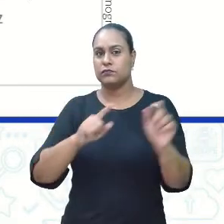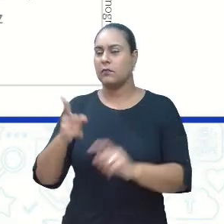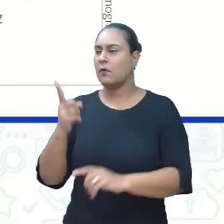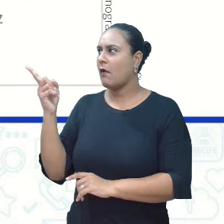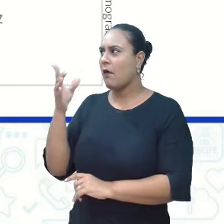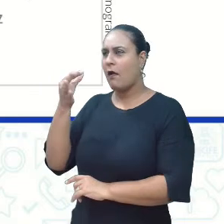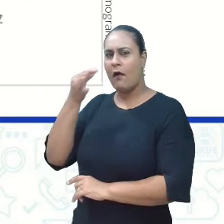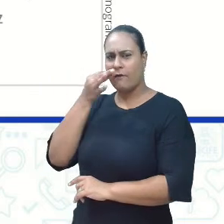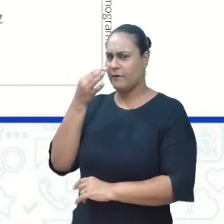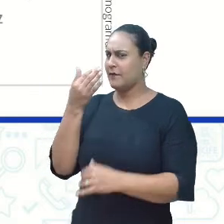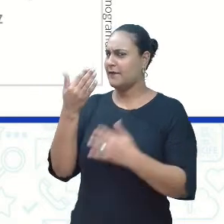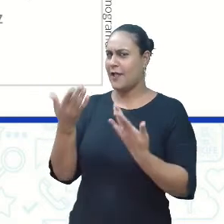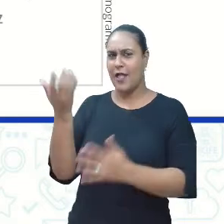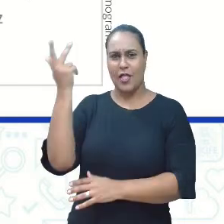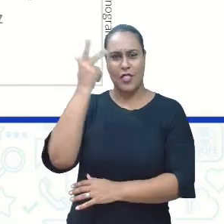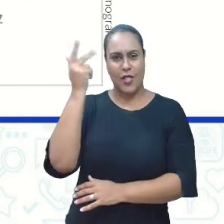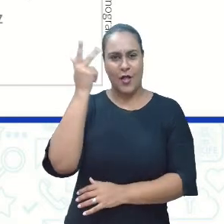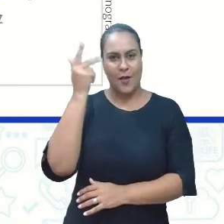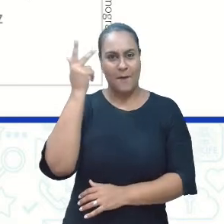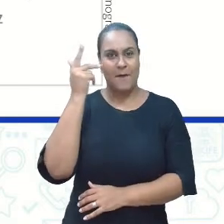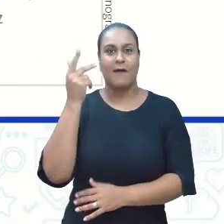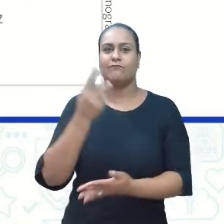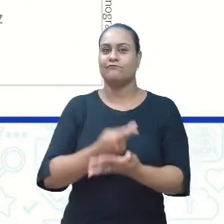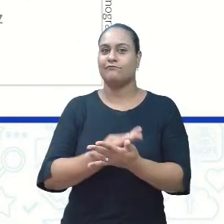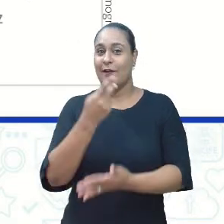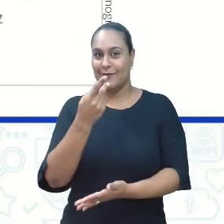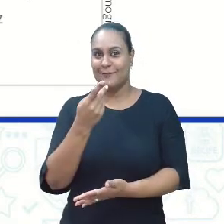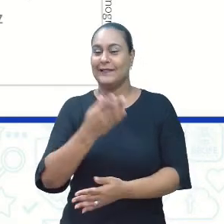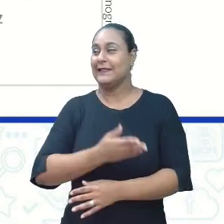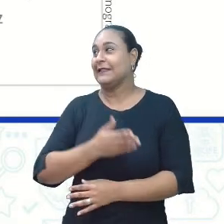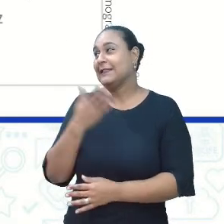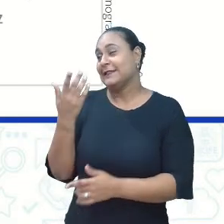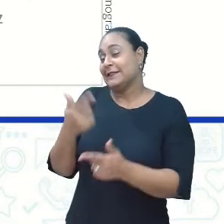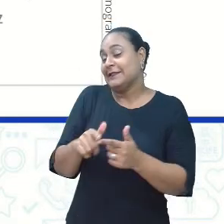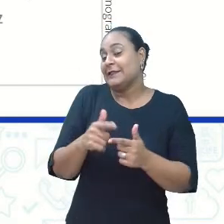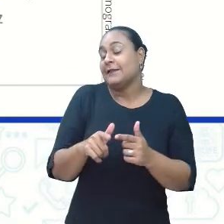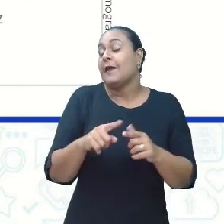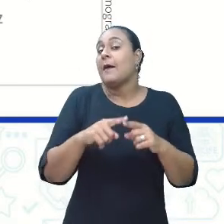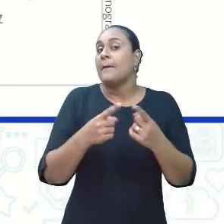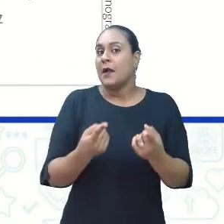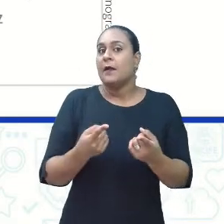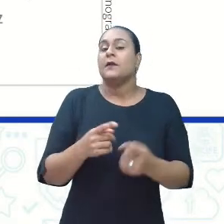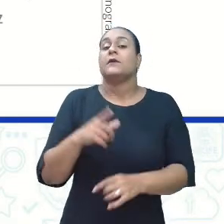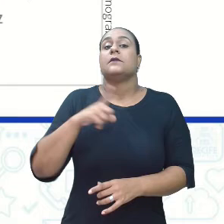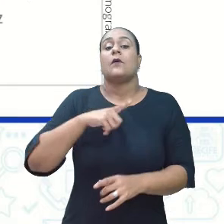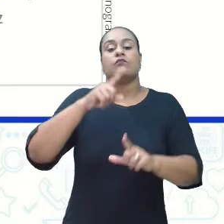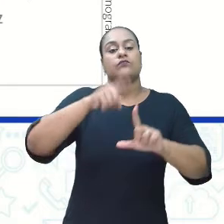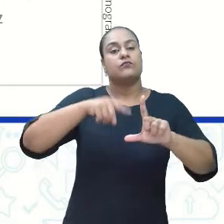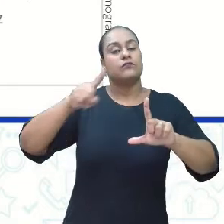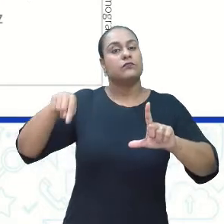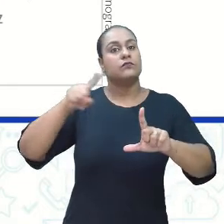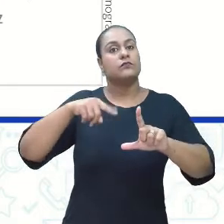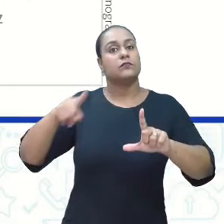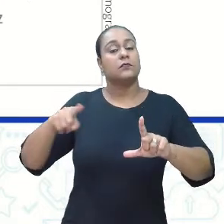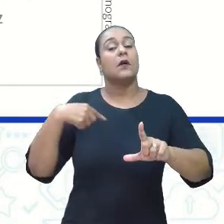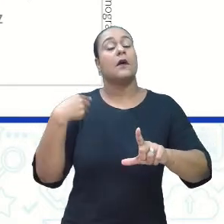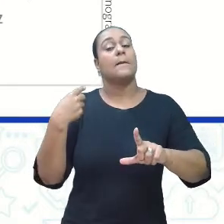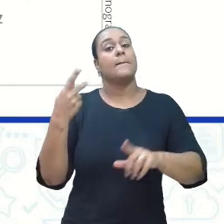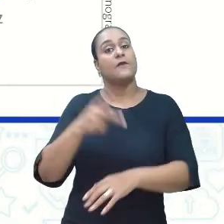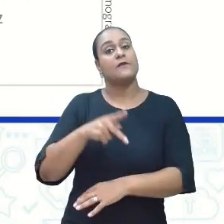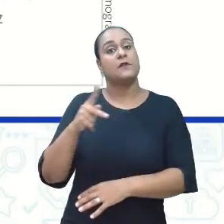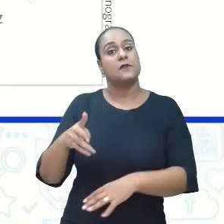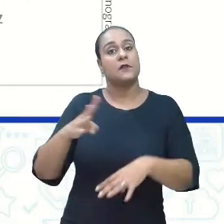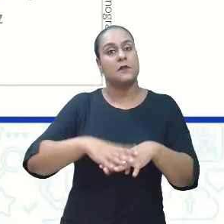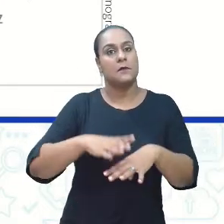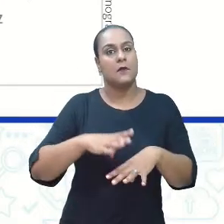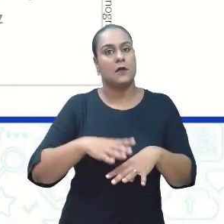vivo é assim, ó, isso é televisão, acontecem os imprevistos, e nós temos aqui um gráfico, que é a nossa professora de matemática, eu creio que